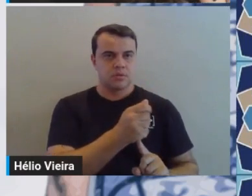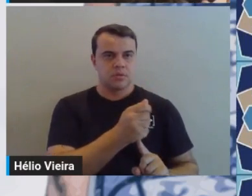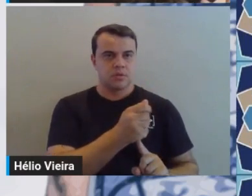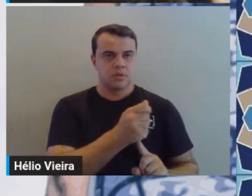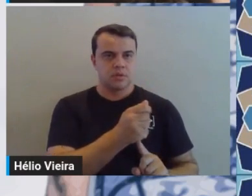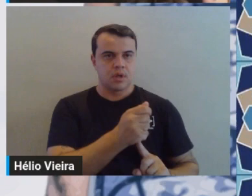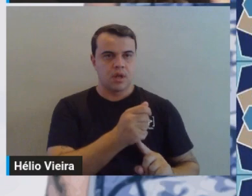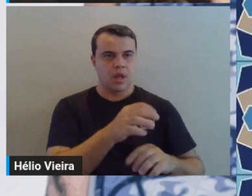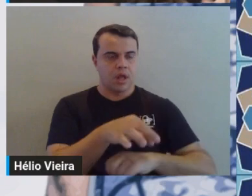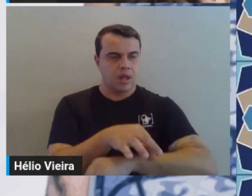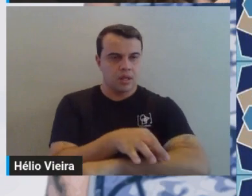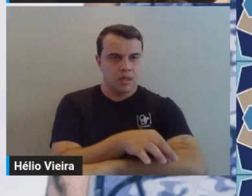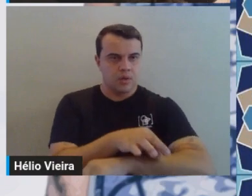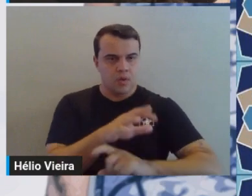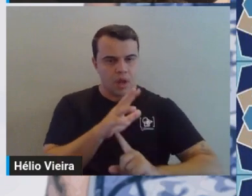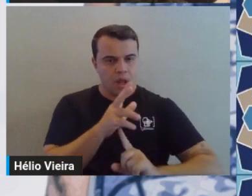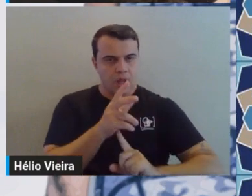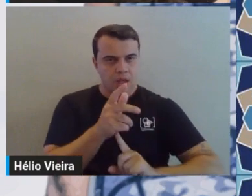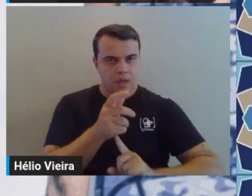arquitetura